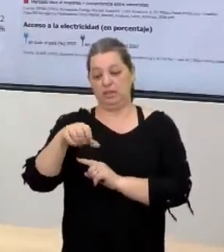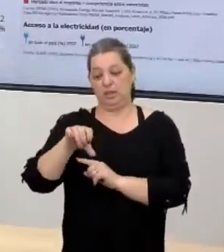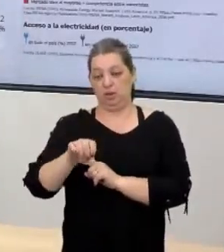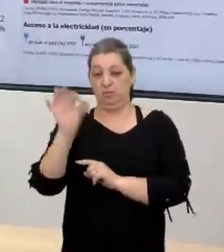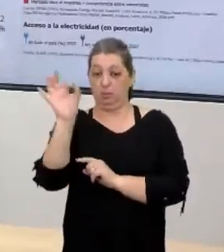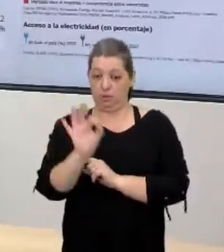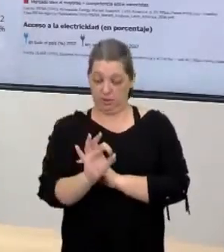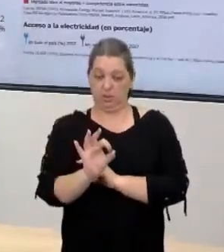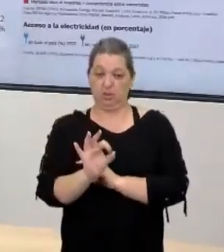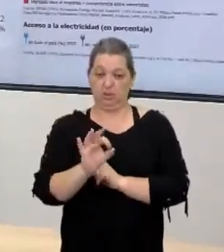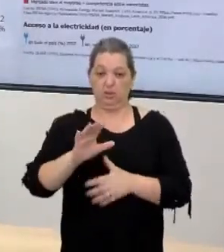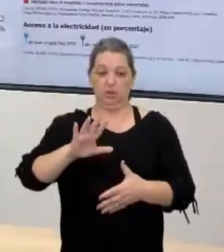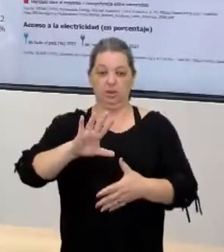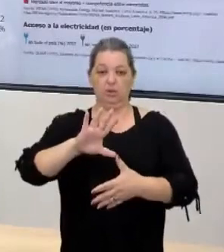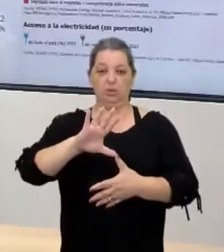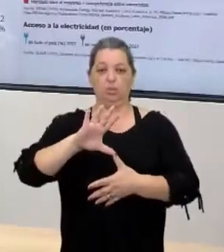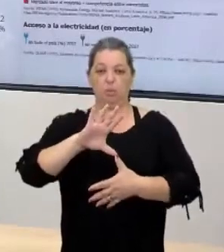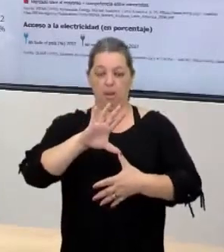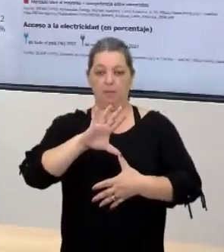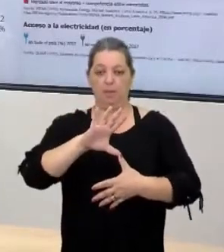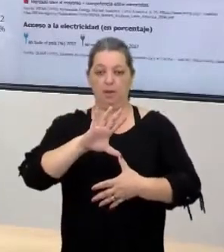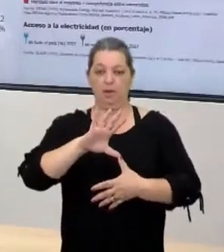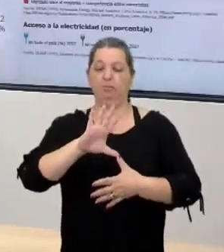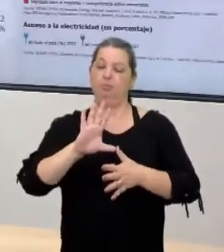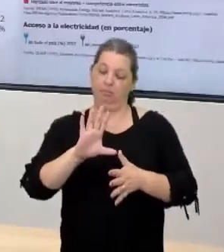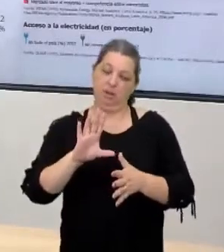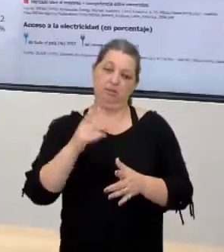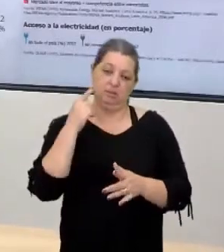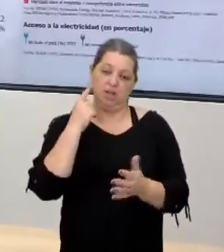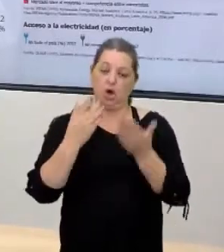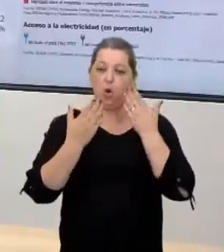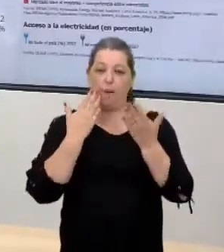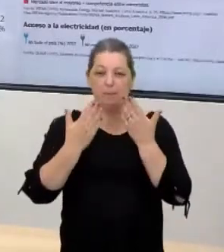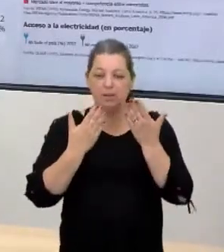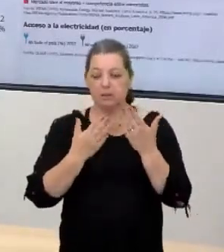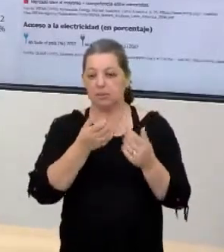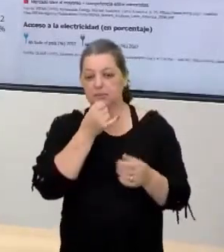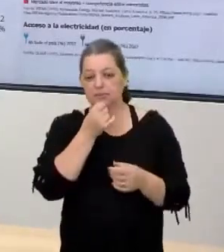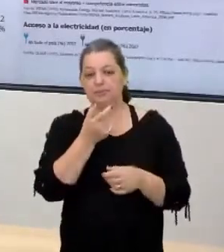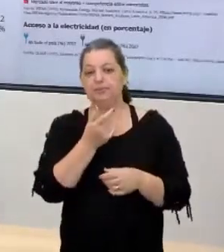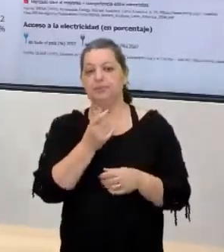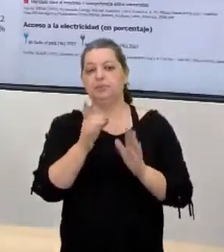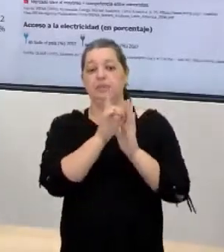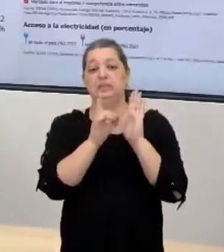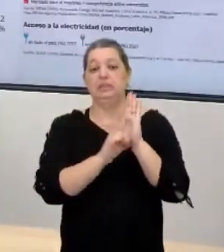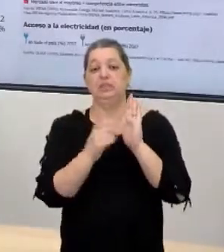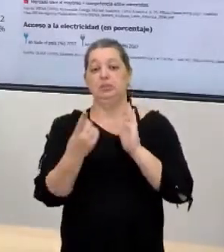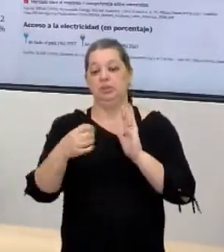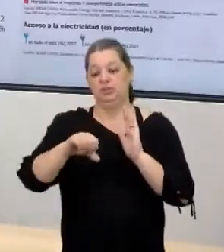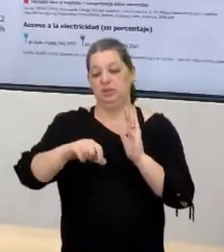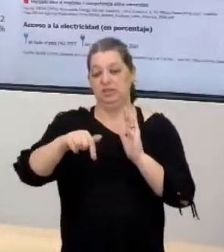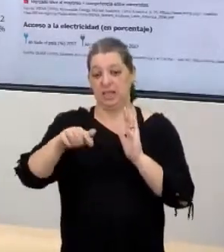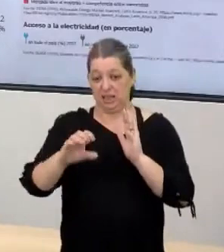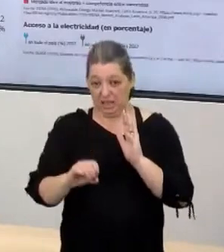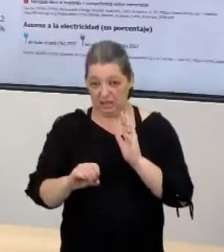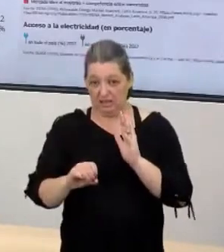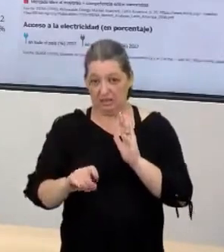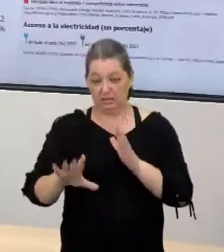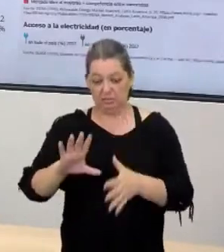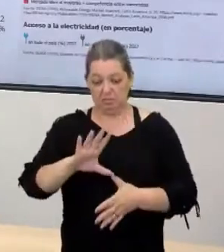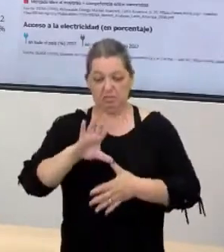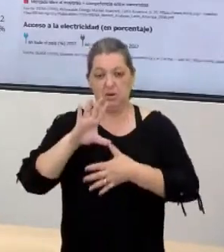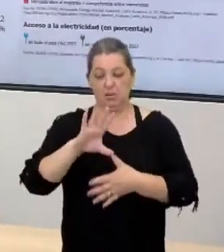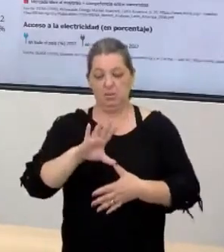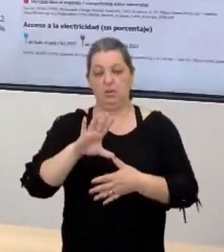99,79%, né, no mapa, né? Então, mas é bem menos, né? Se a gente pegasse aí, por exemplo, na década de 1970, mapas aí de